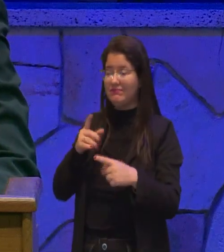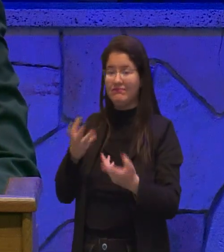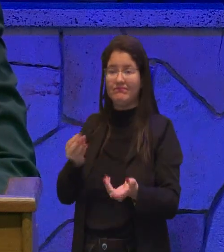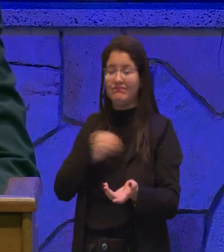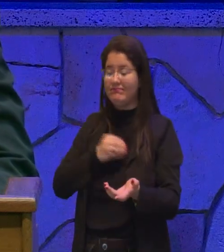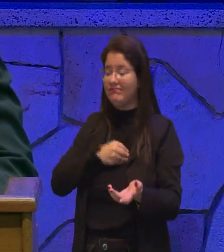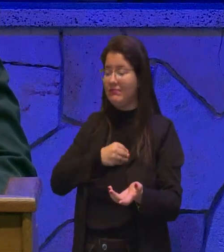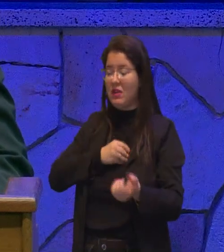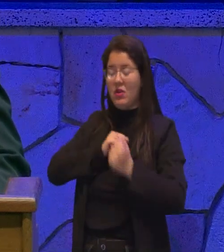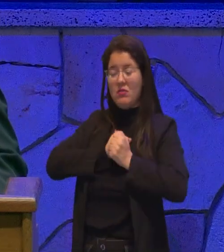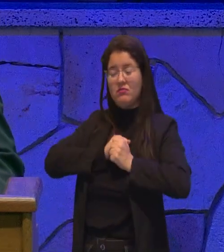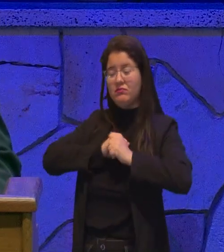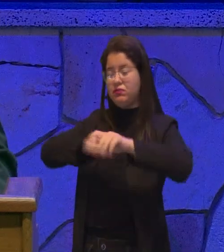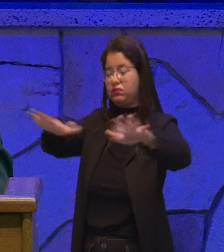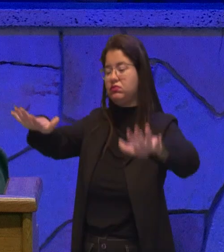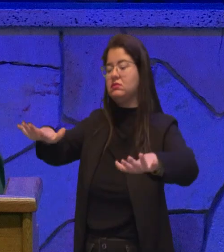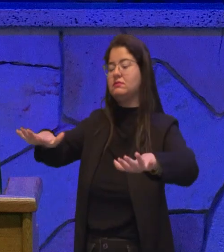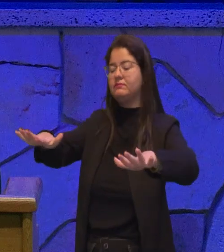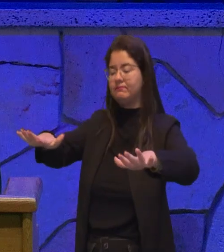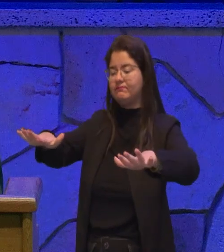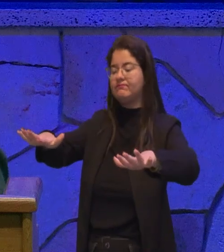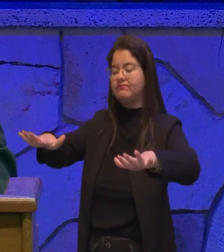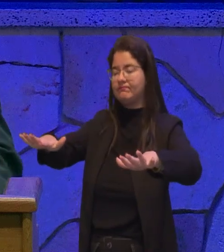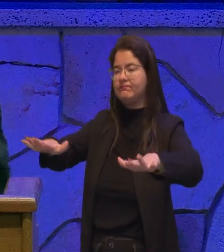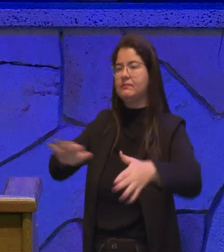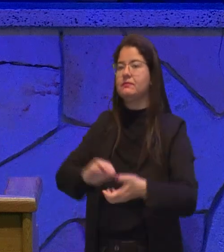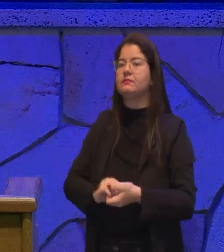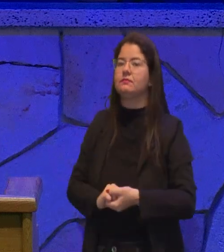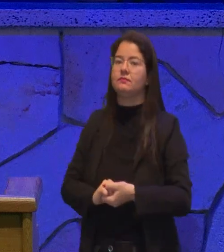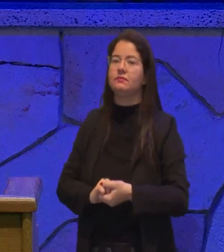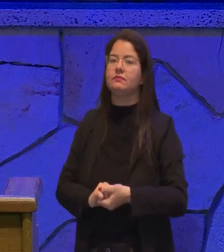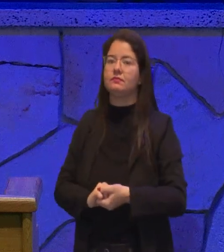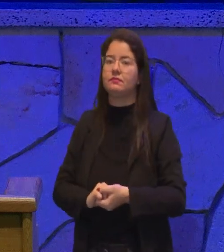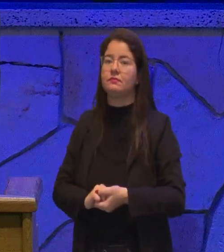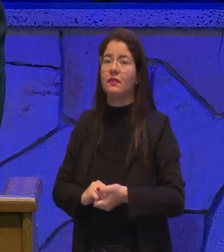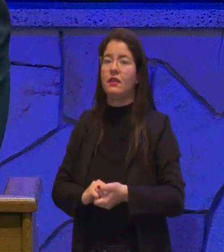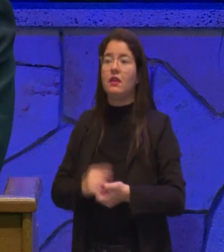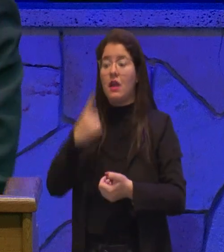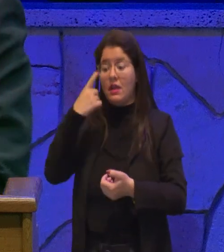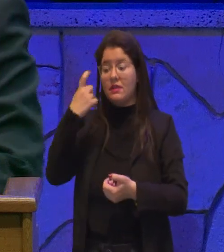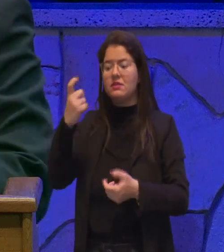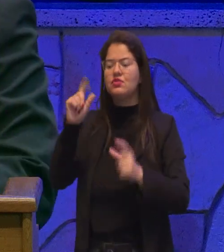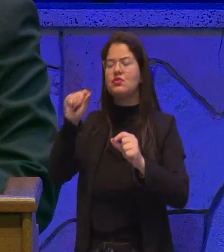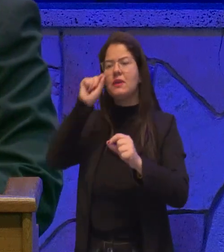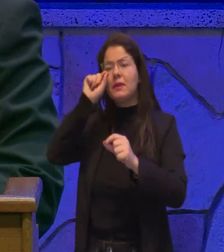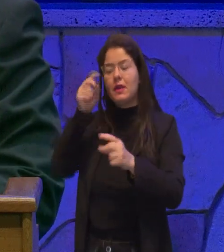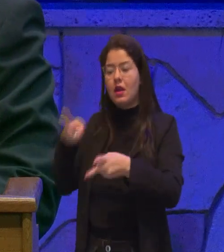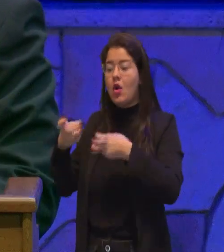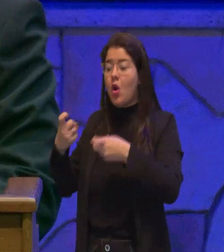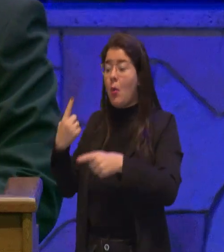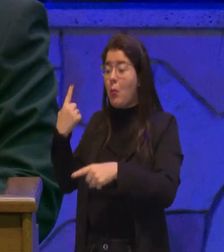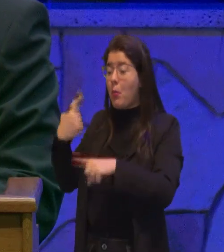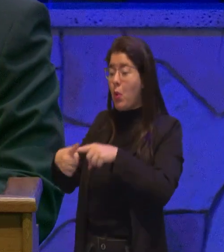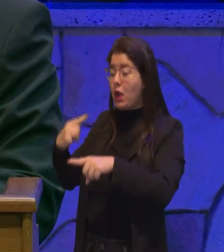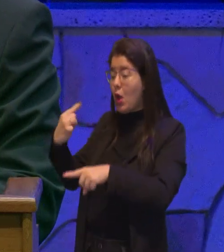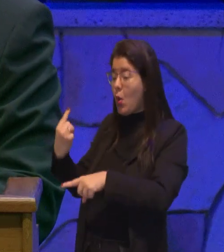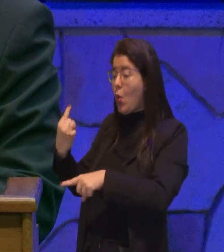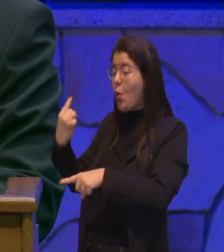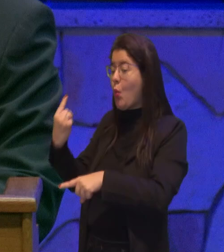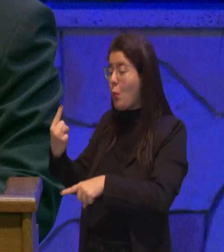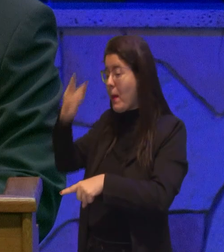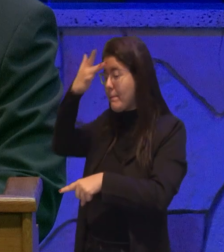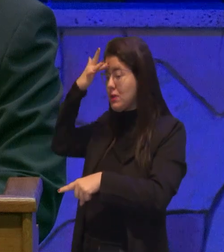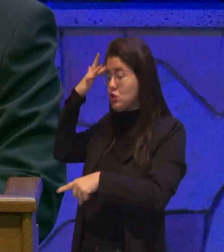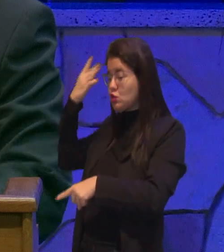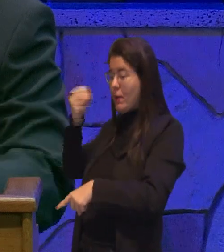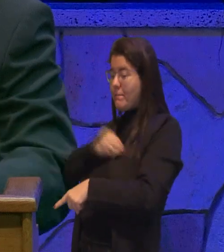É interessante perceber que por causa do pecado de um, outros também sofreram o